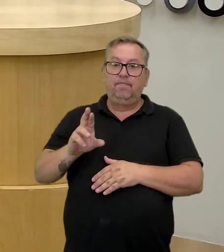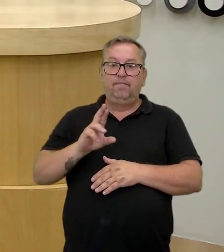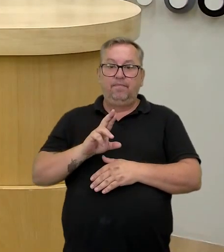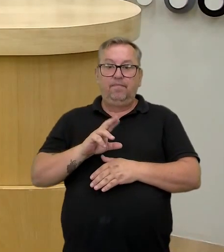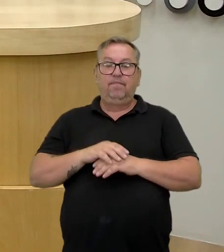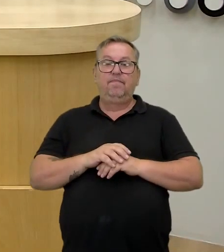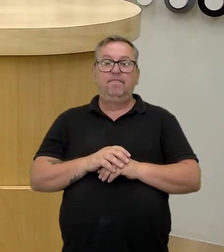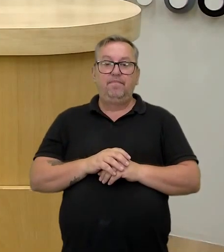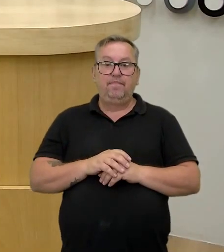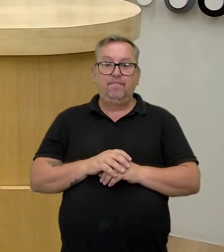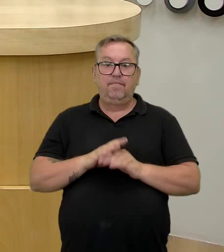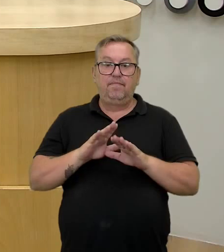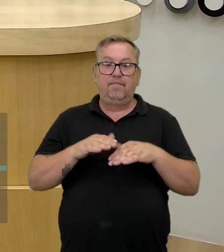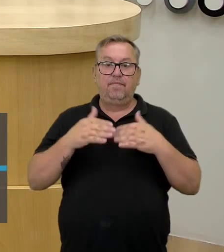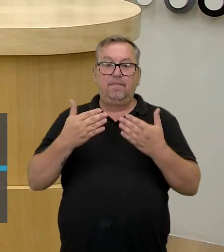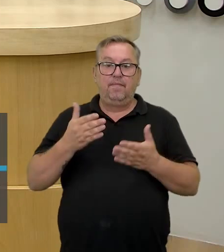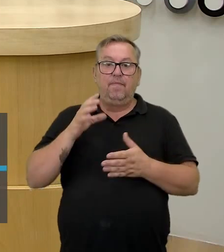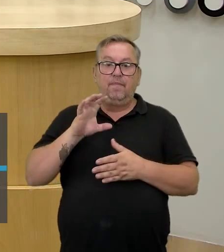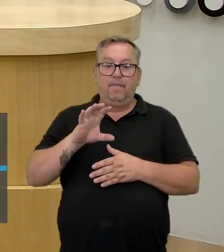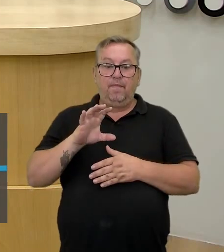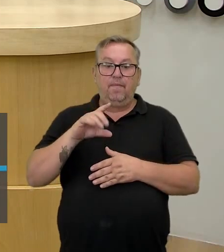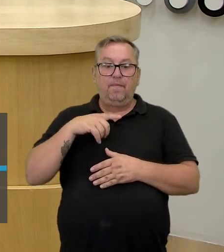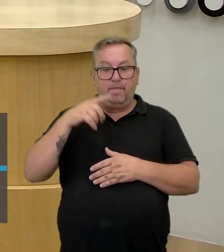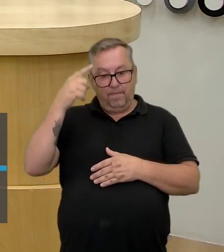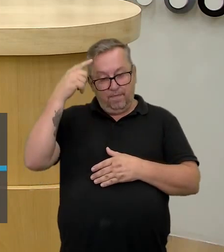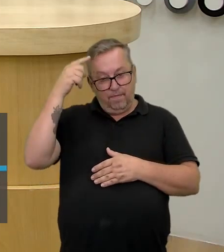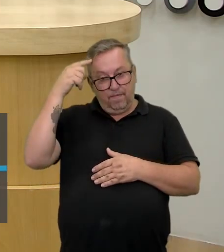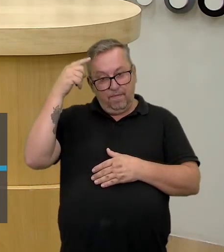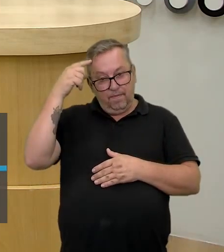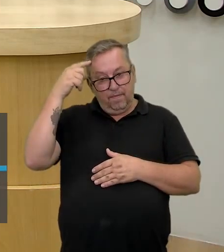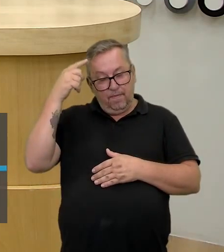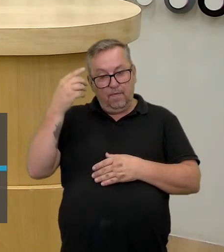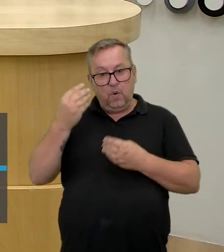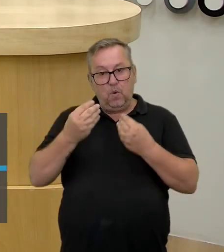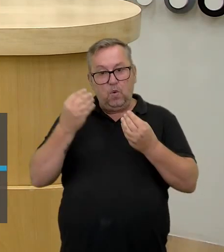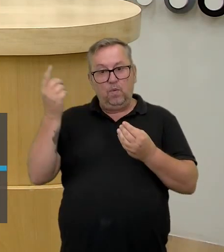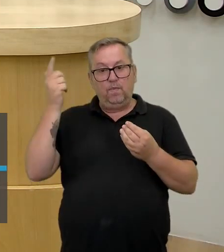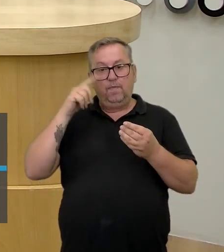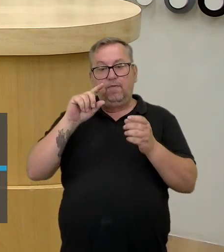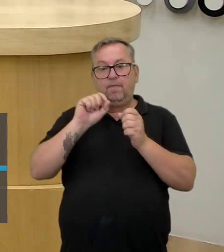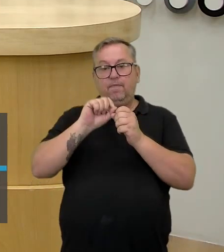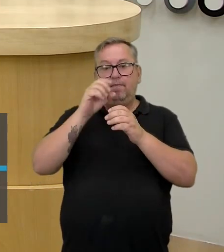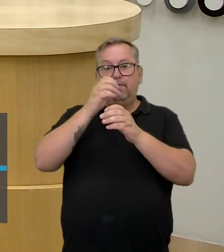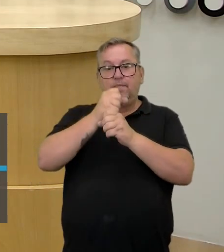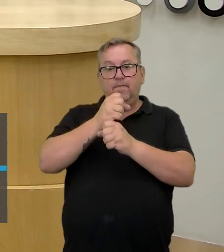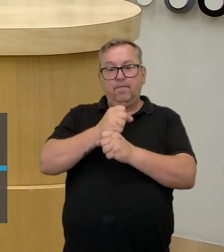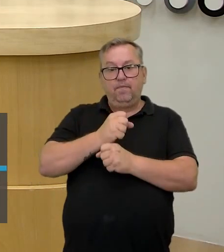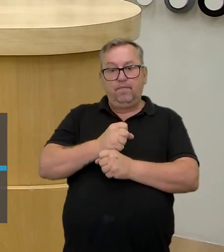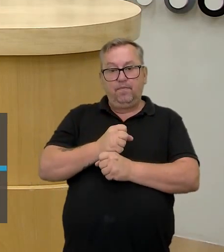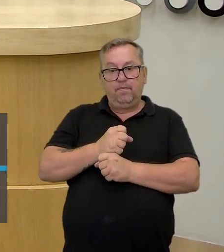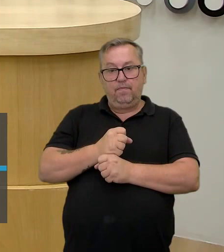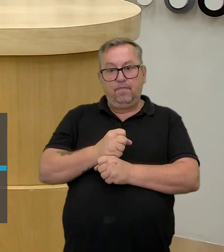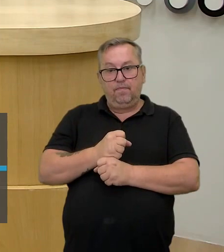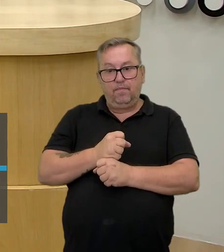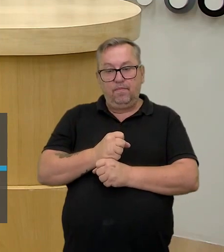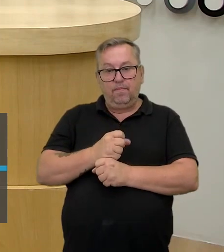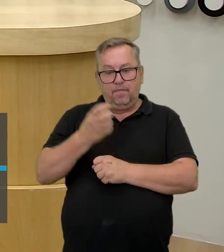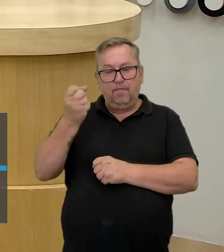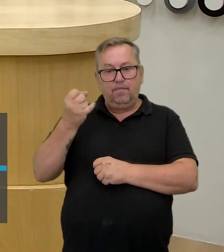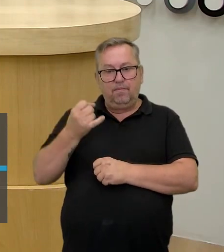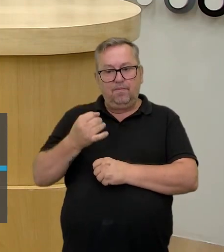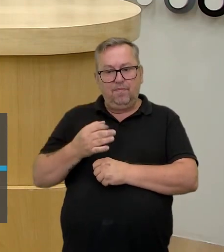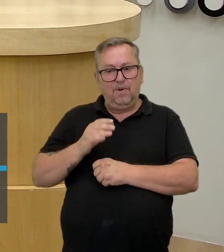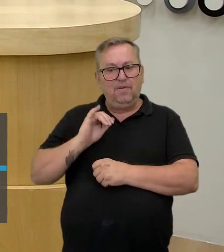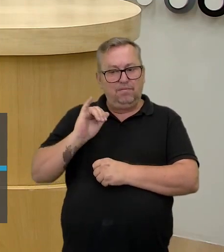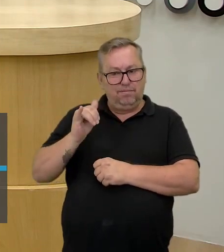resultado, né? Então essa é a ideia mesmo. Como que ele fez isso? Conta a lenda, né? Reza a lenda aí,